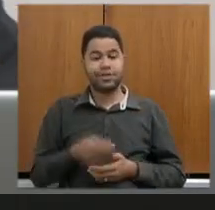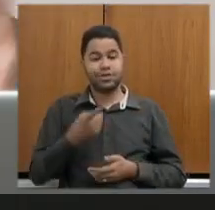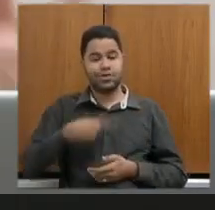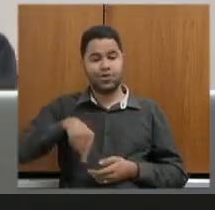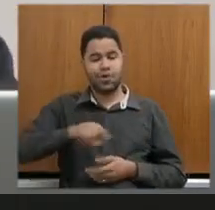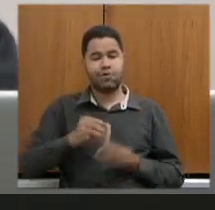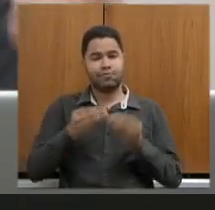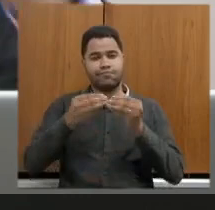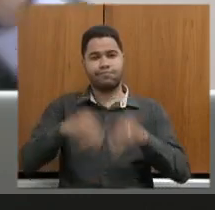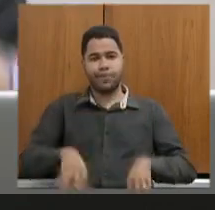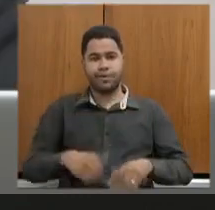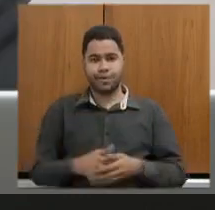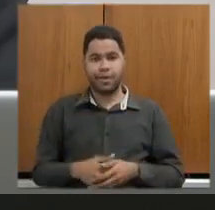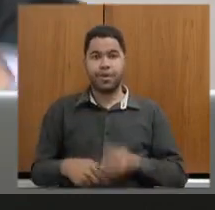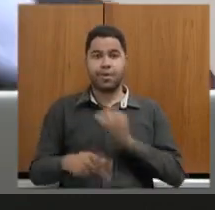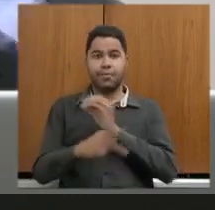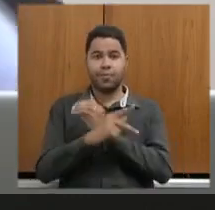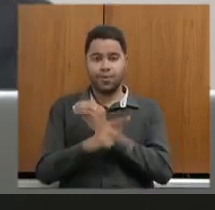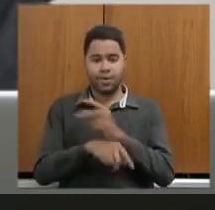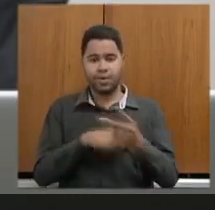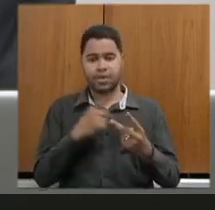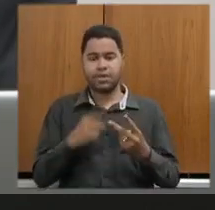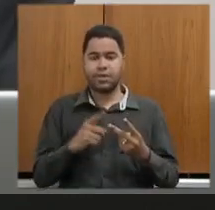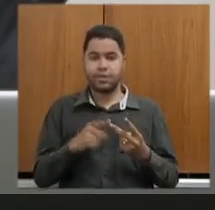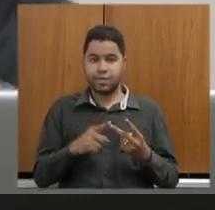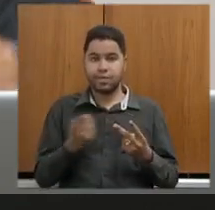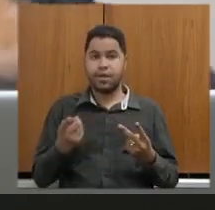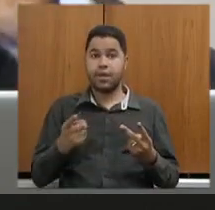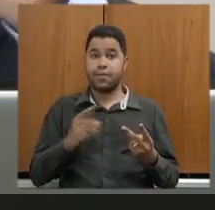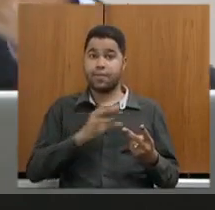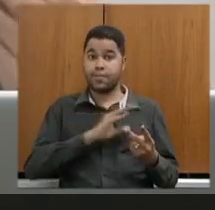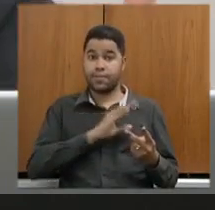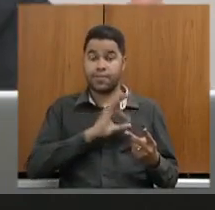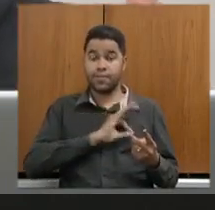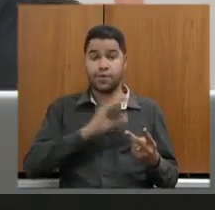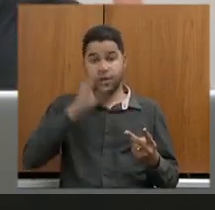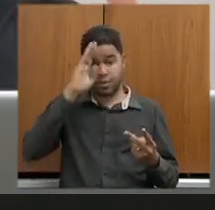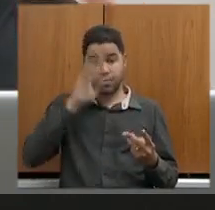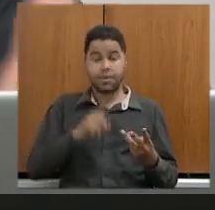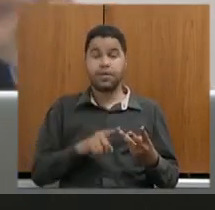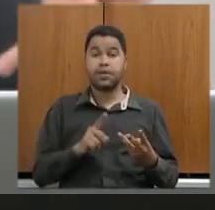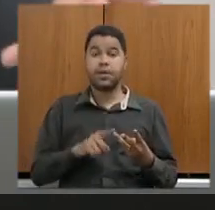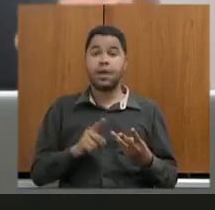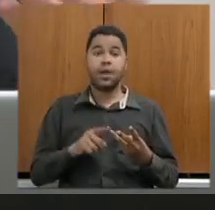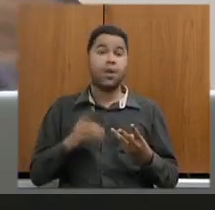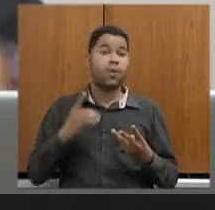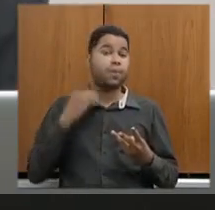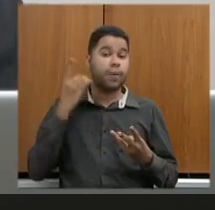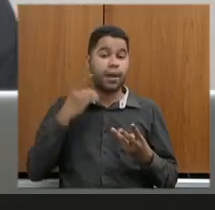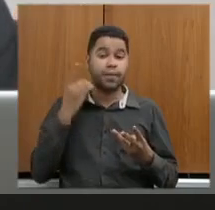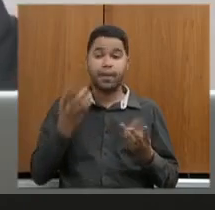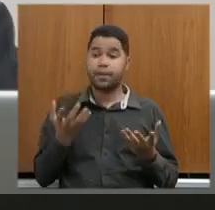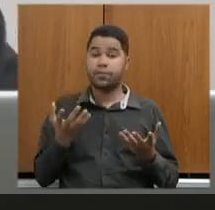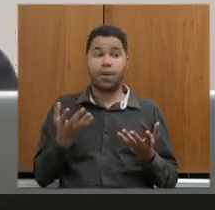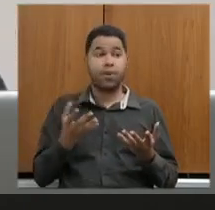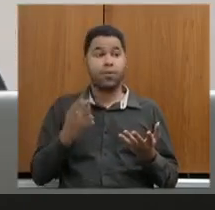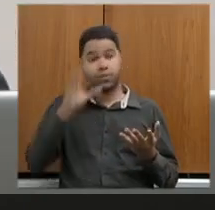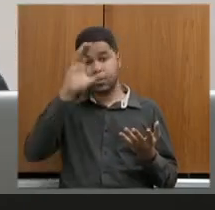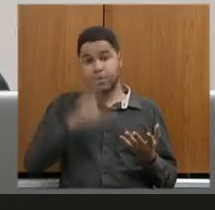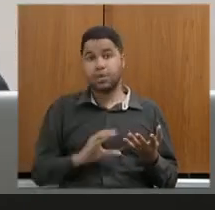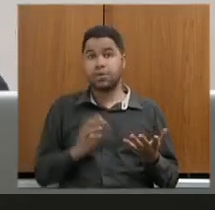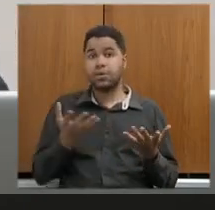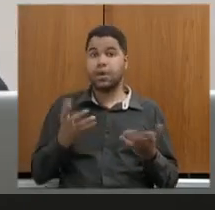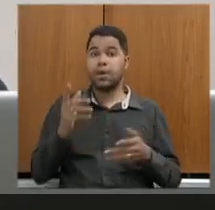nós paga por esse viu pagar Polícia Militar paga o Parlamento e nos paga que é o cidadão que quer receber